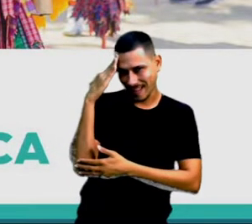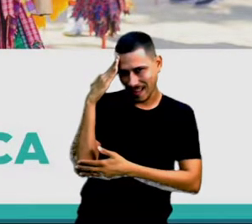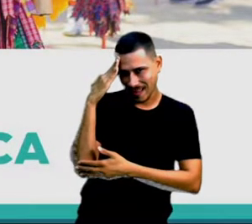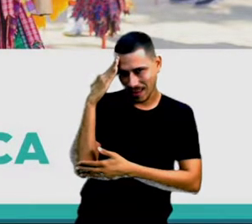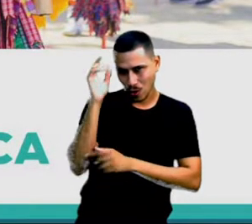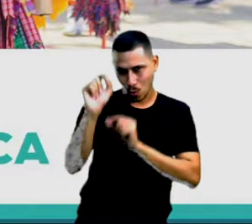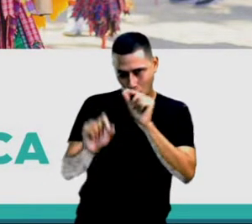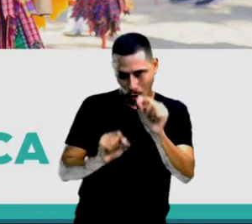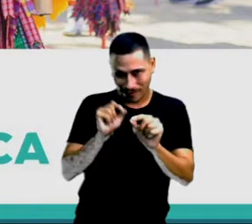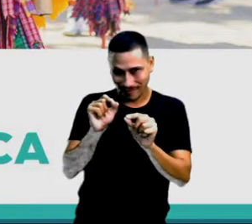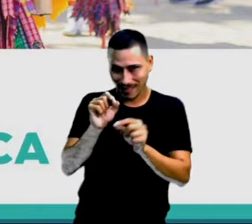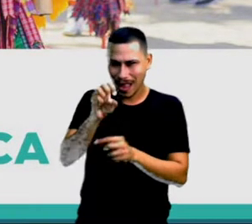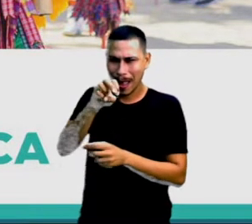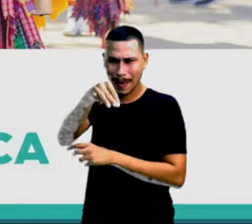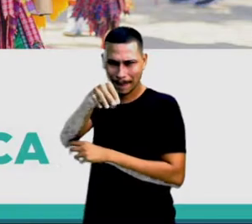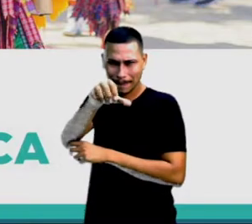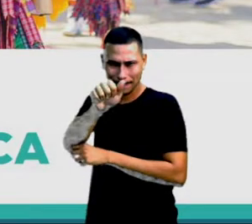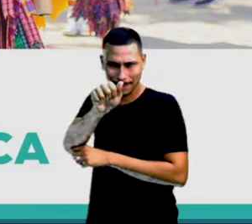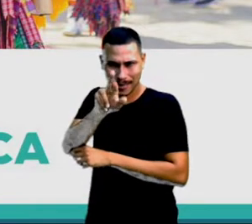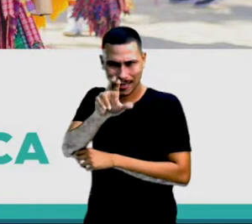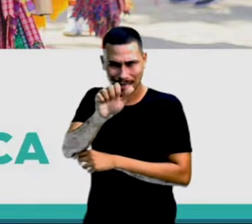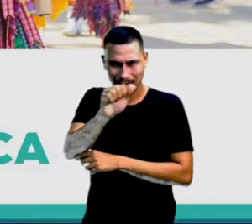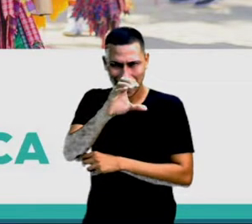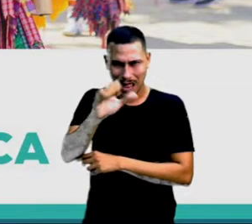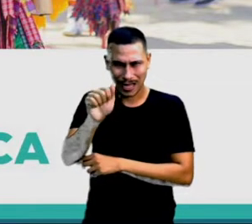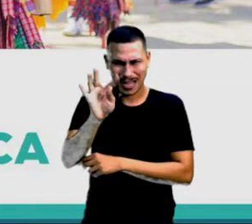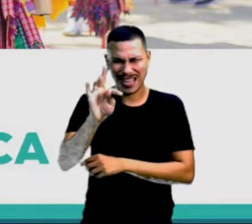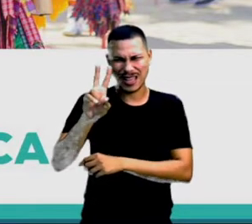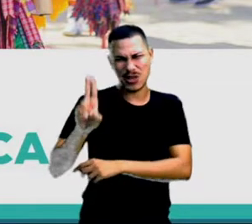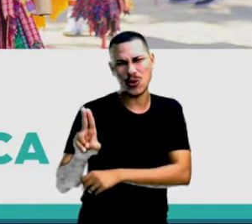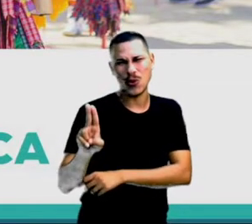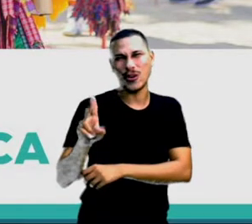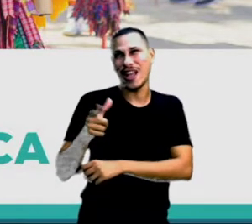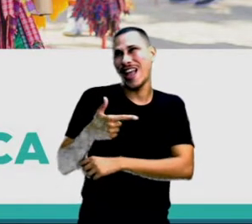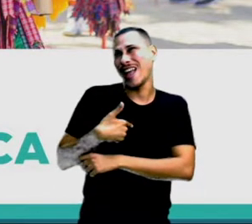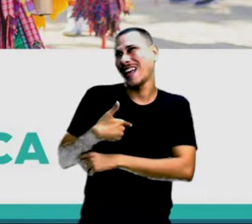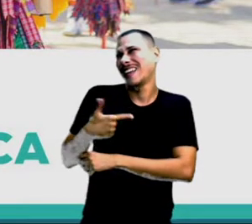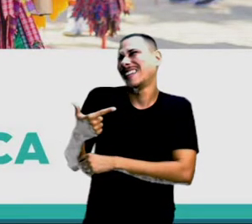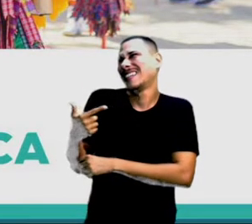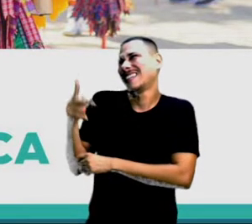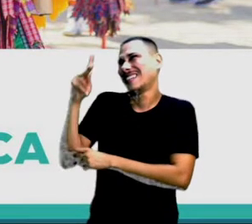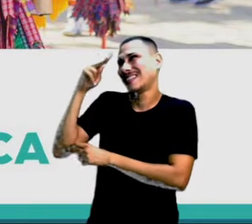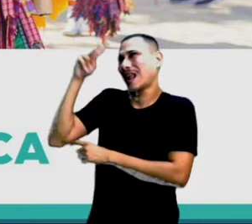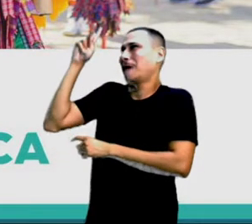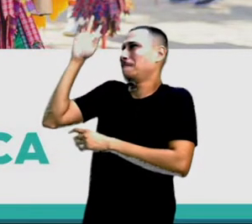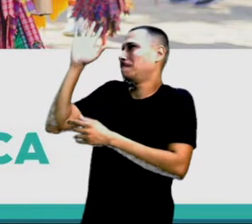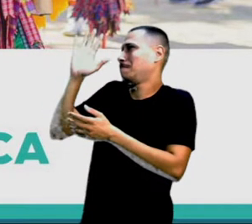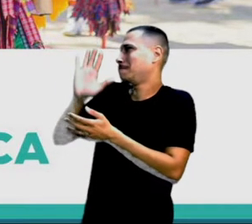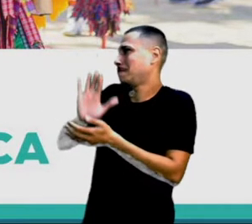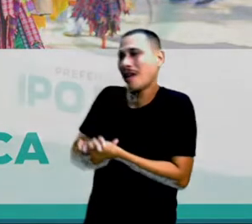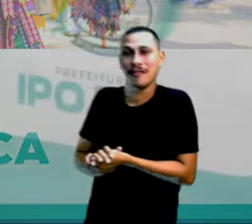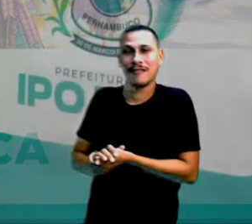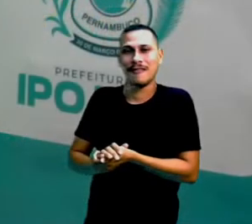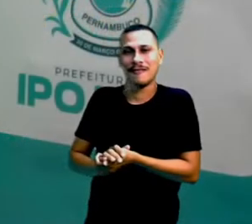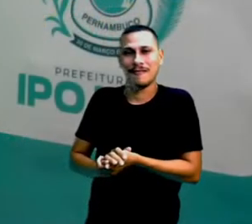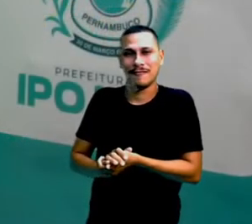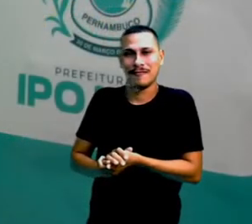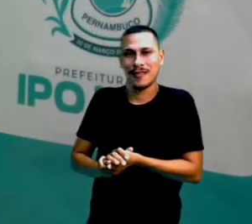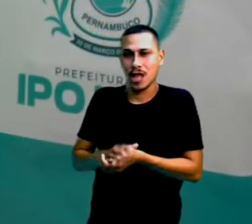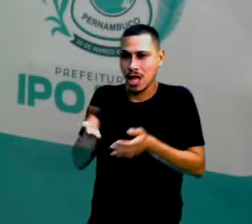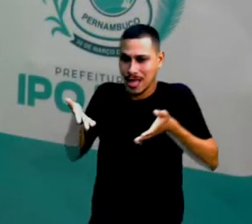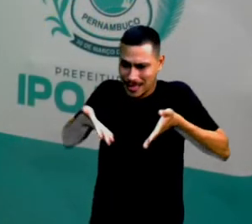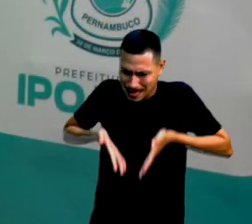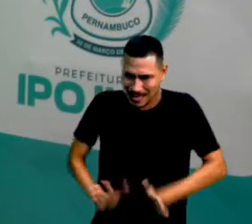o maracatu, minha gente. Eita, que veio lá da África com